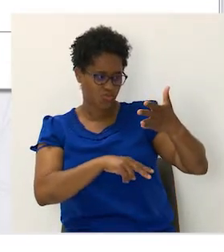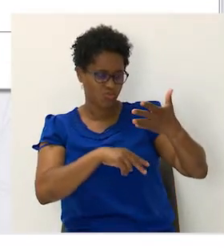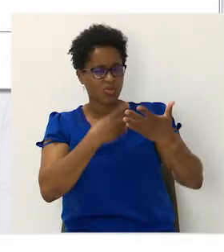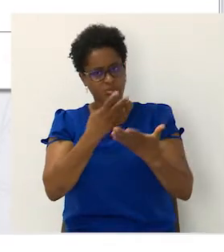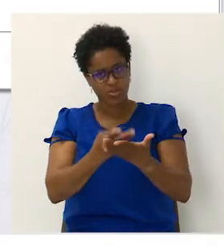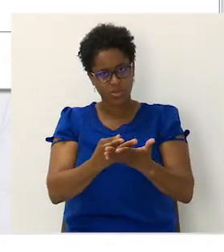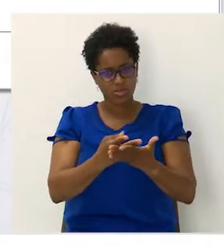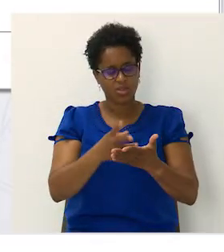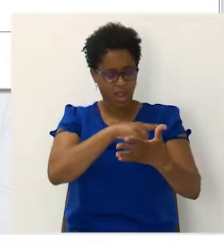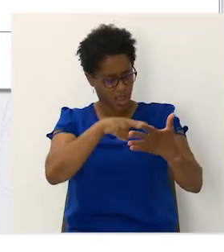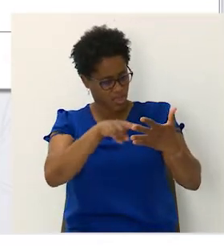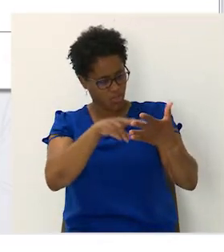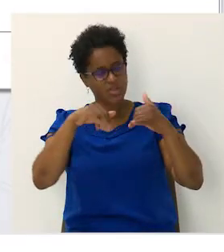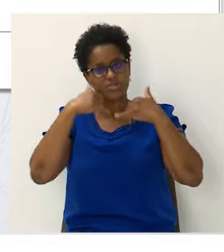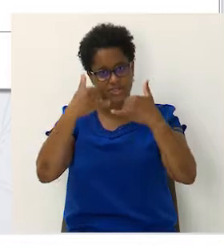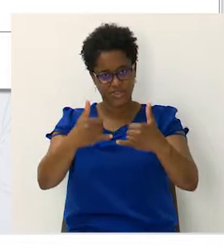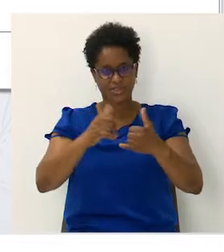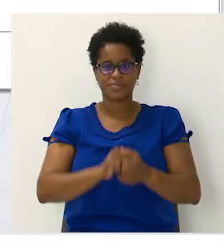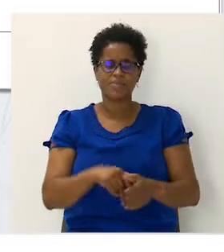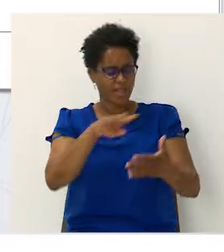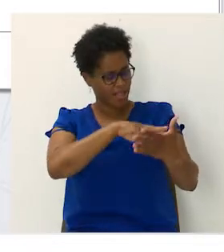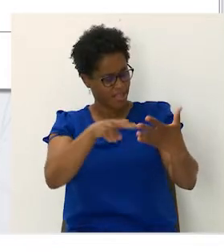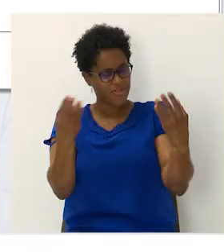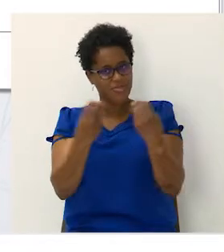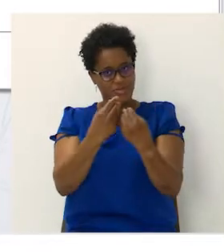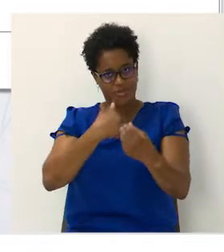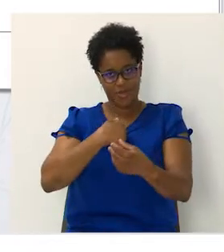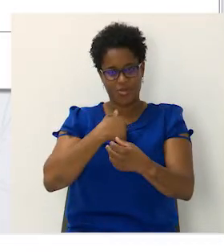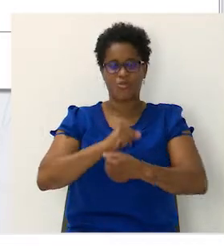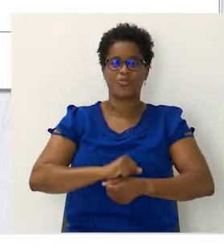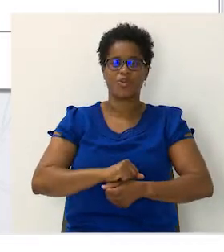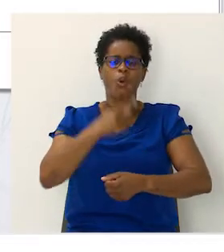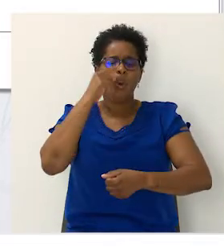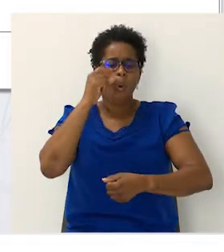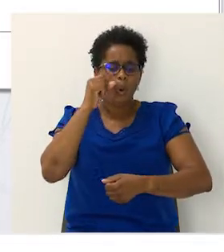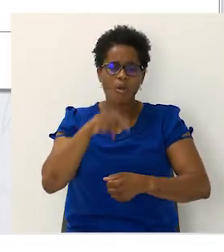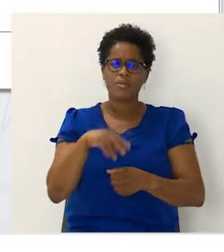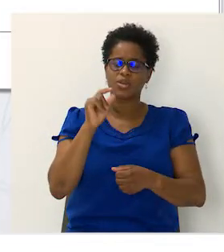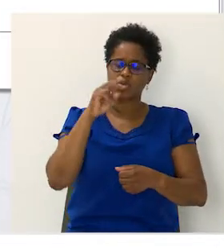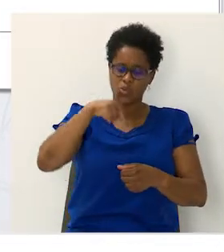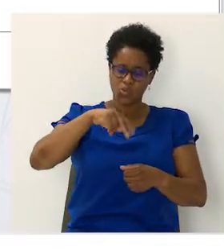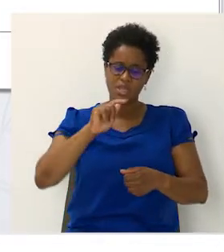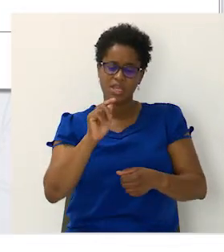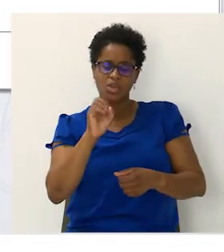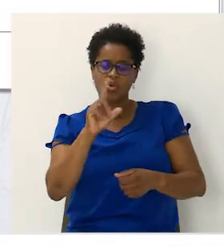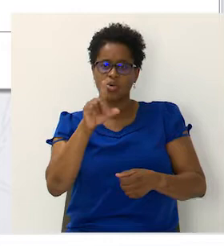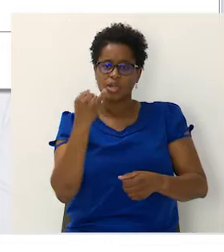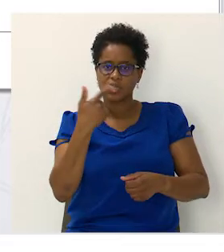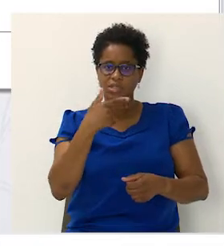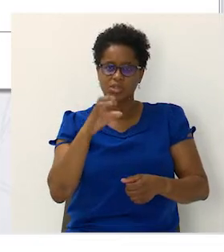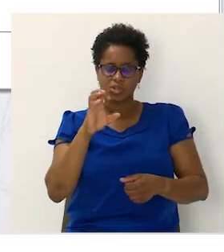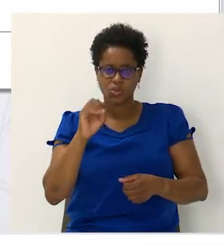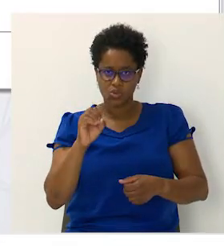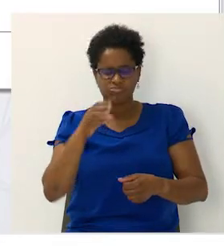pela seguinte leitura. Leiam comigo. O homem do Neolítico, não